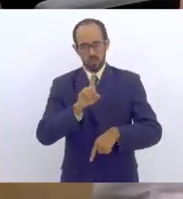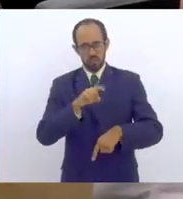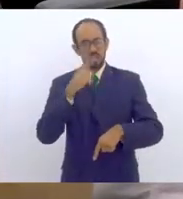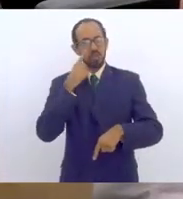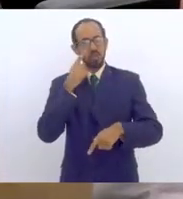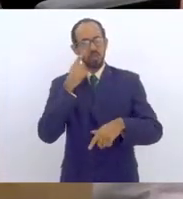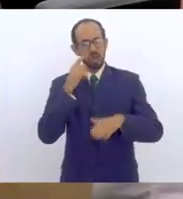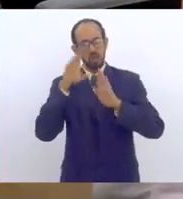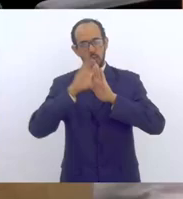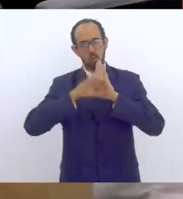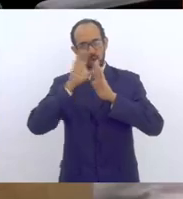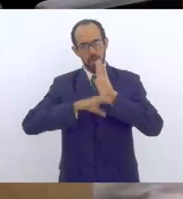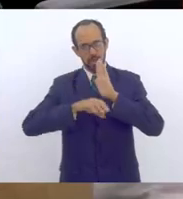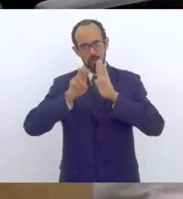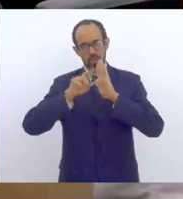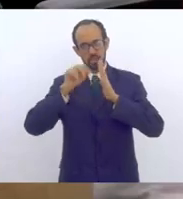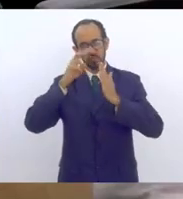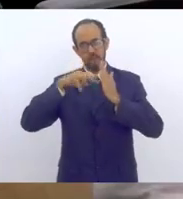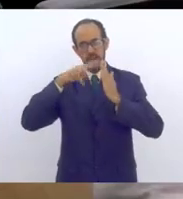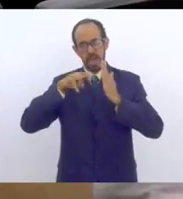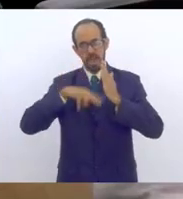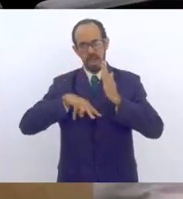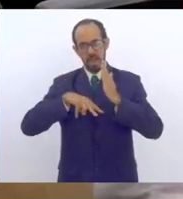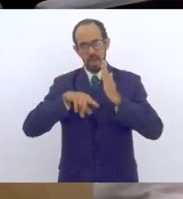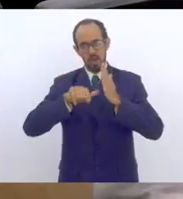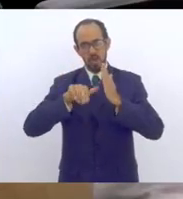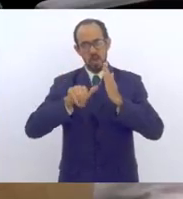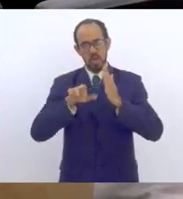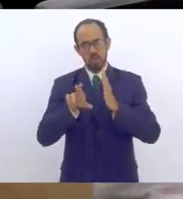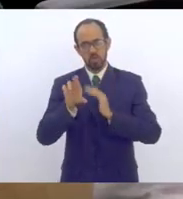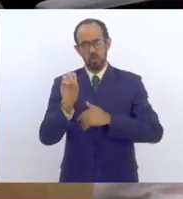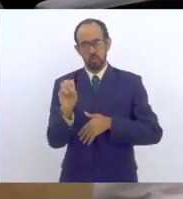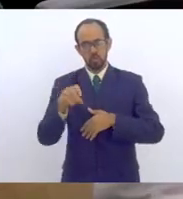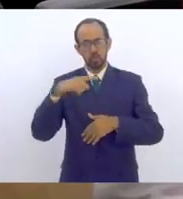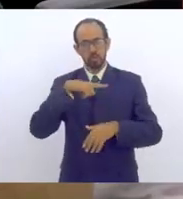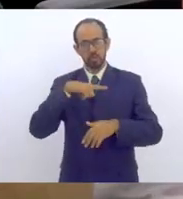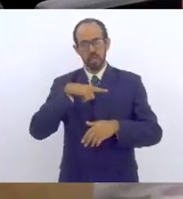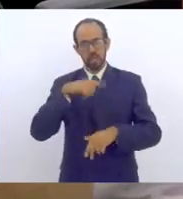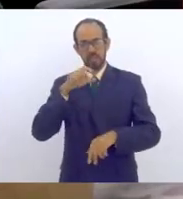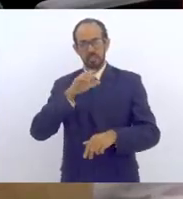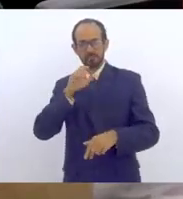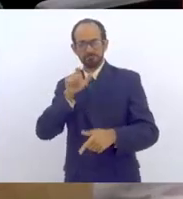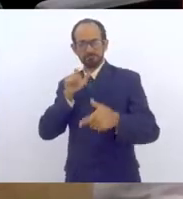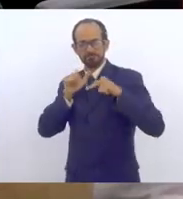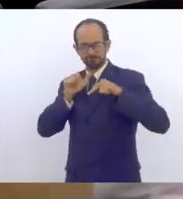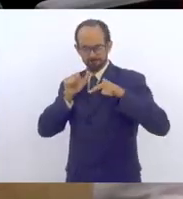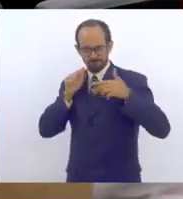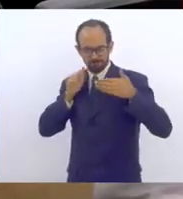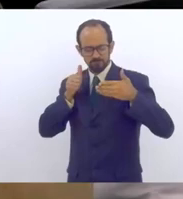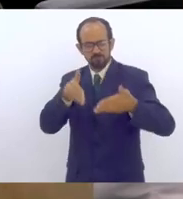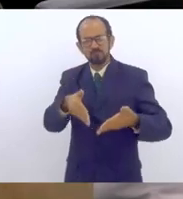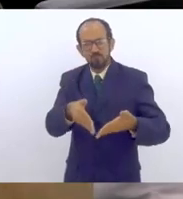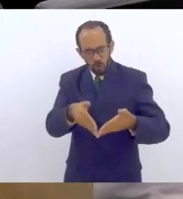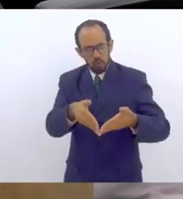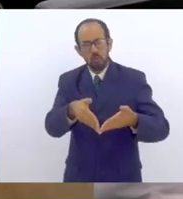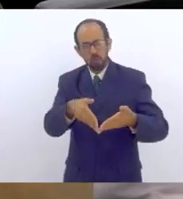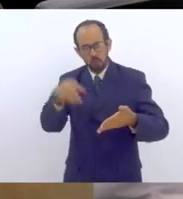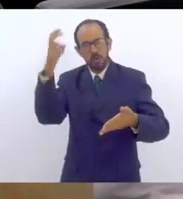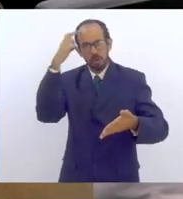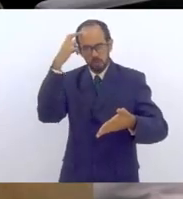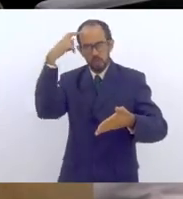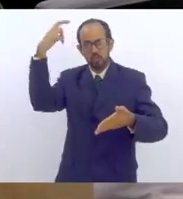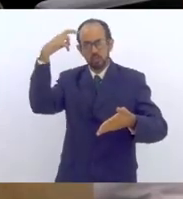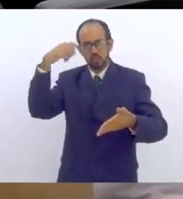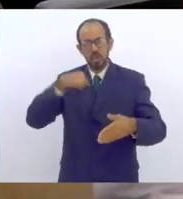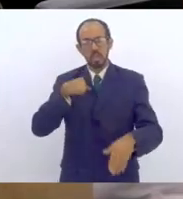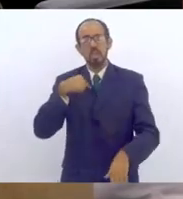que vai ser lido Leandro tem uma dedicação muito grande a cultura eu tive teve eu tive o prazer de ser prefeito